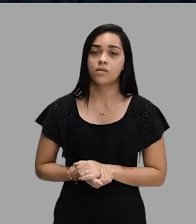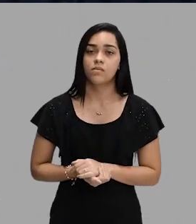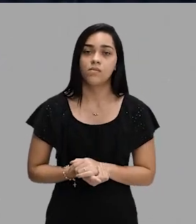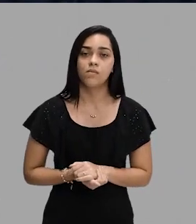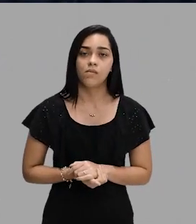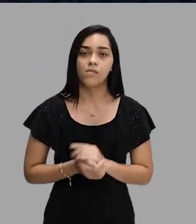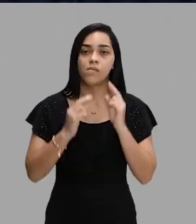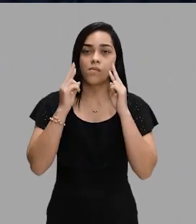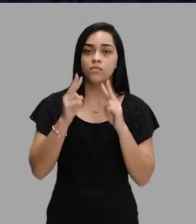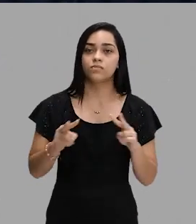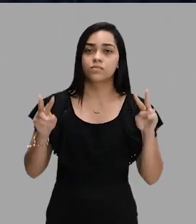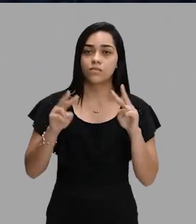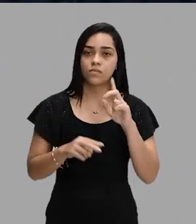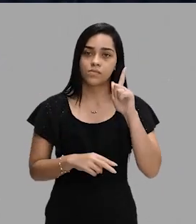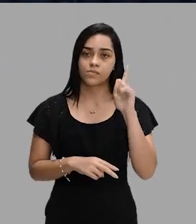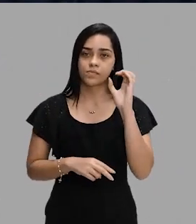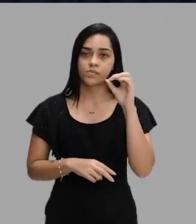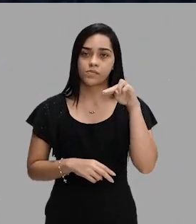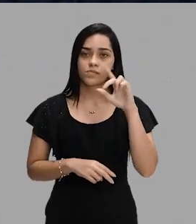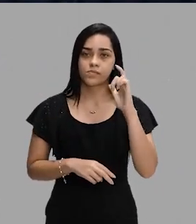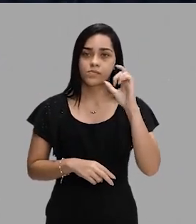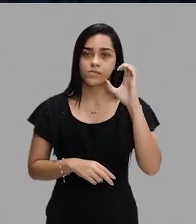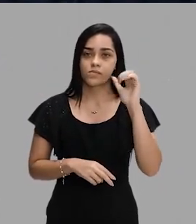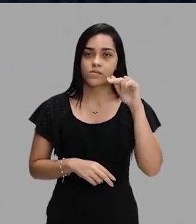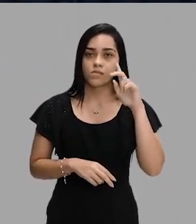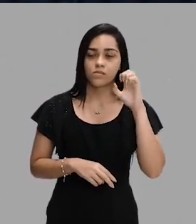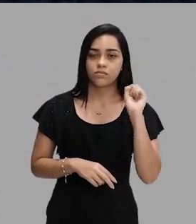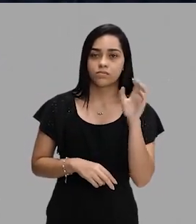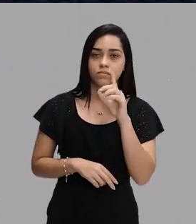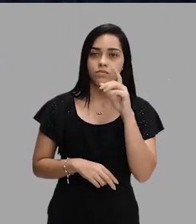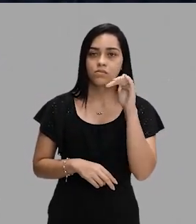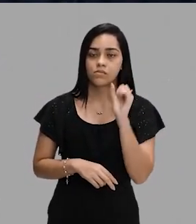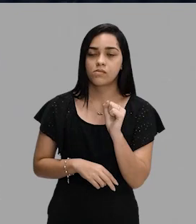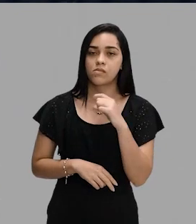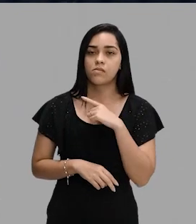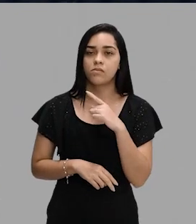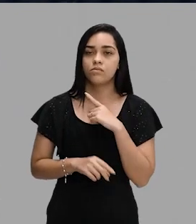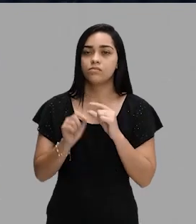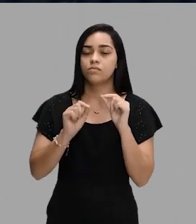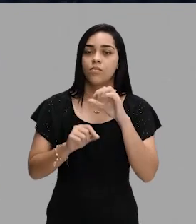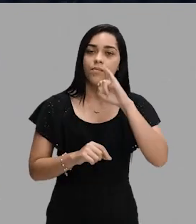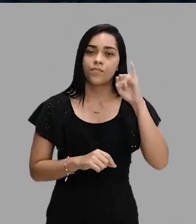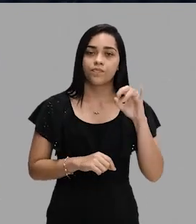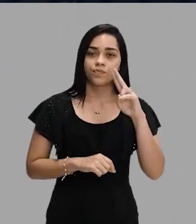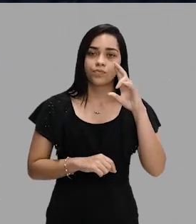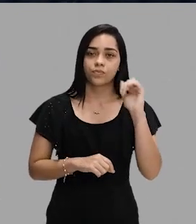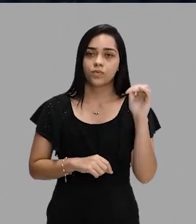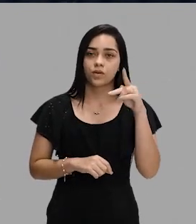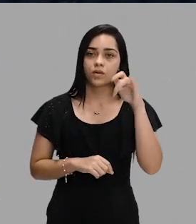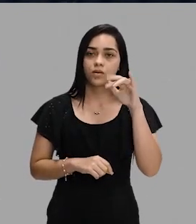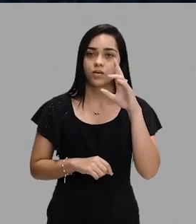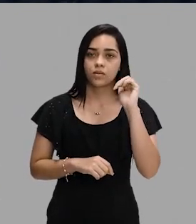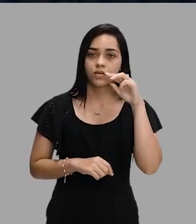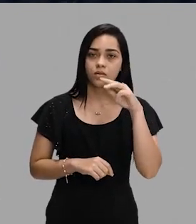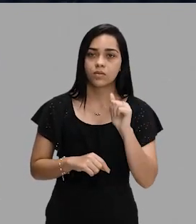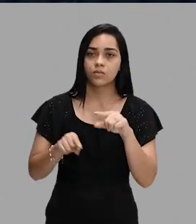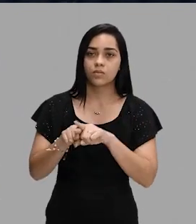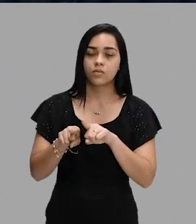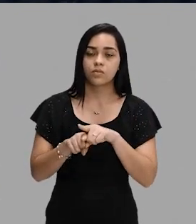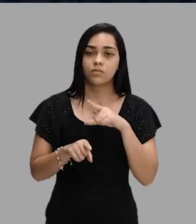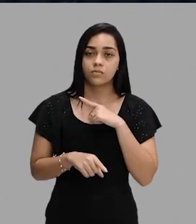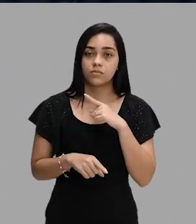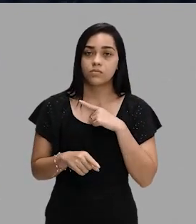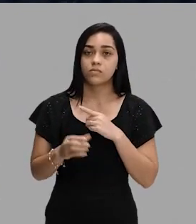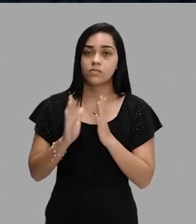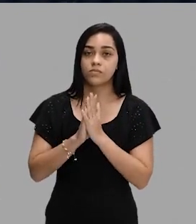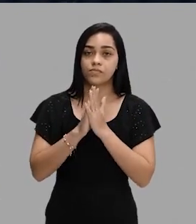viu que o Gonçalves Dias deu essa exaltada no índio. Nós já vimos o Juca Pirama, por exemplo. Nós já vimos nas